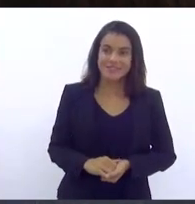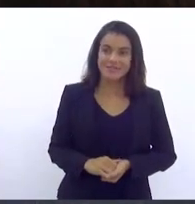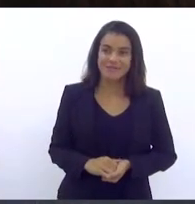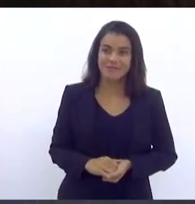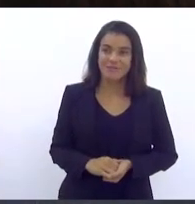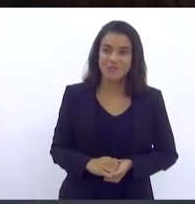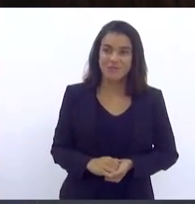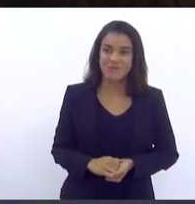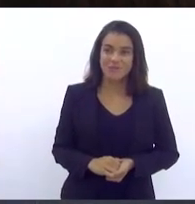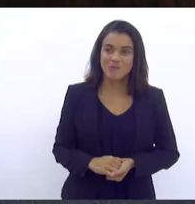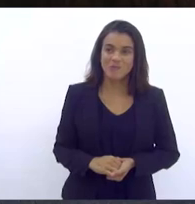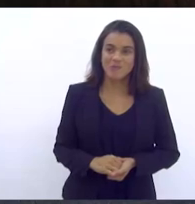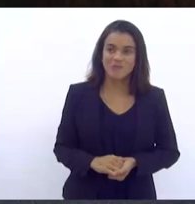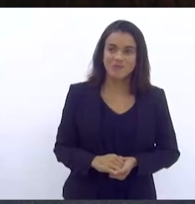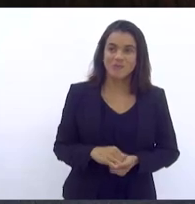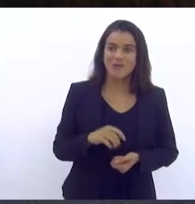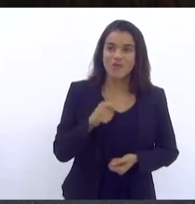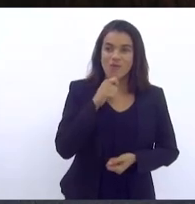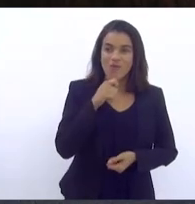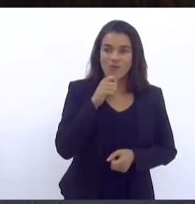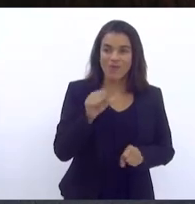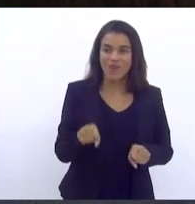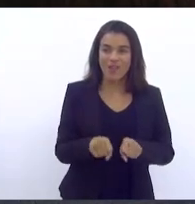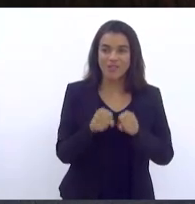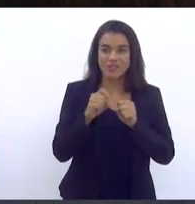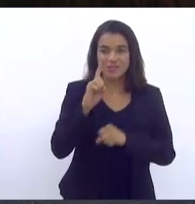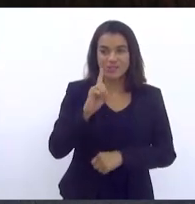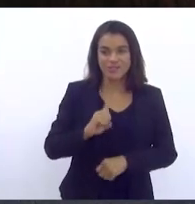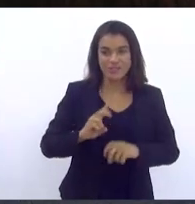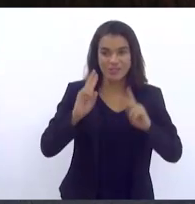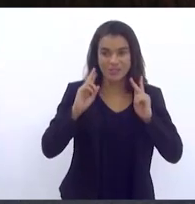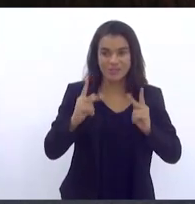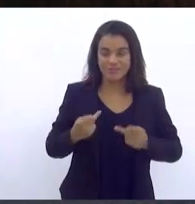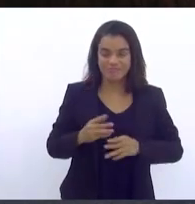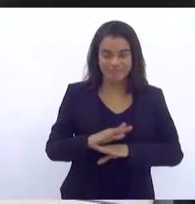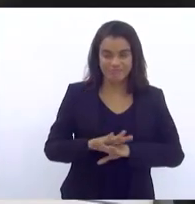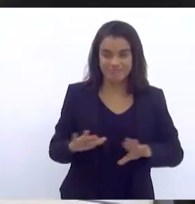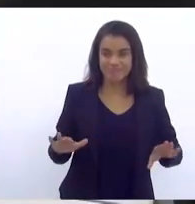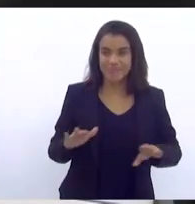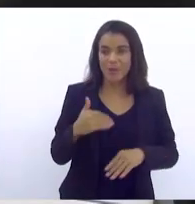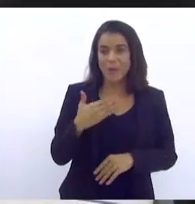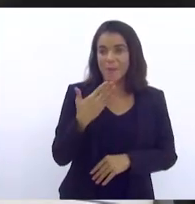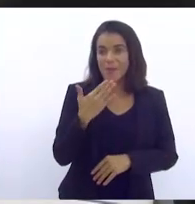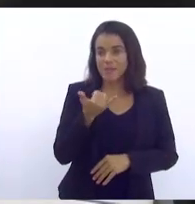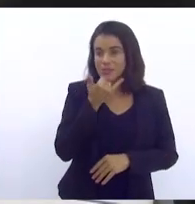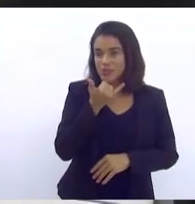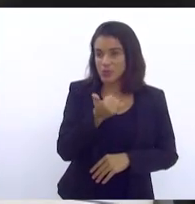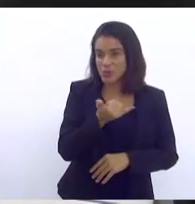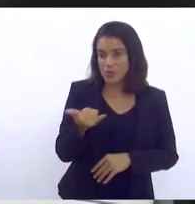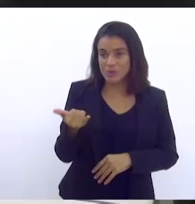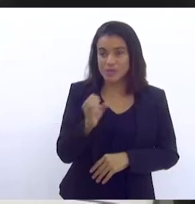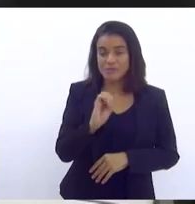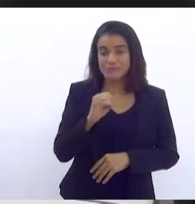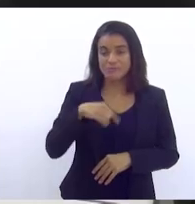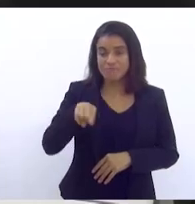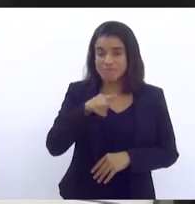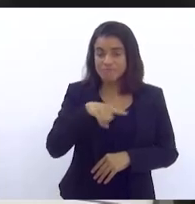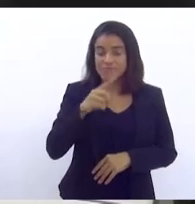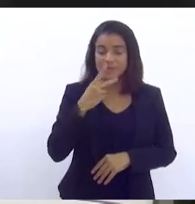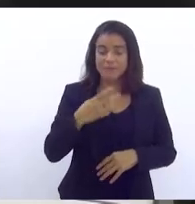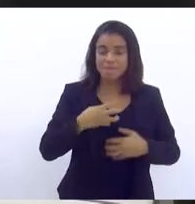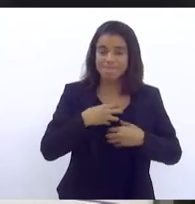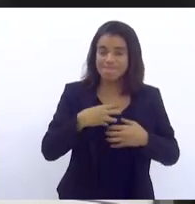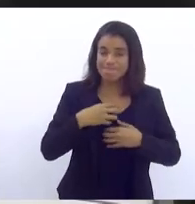vamos lá sem violação dos direitos humanos só para dizer pessoal que eu peço desculpa se alguém se sentiu ofendido com a minha